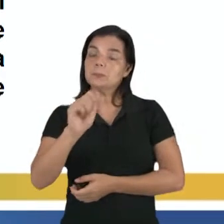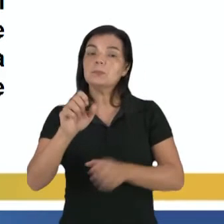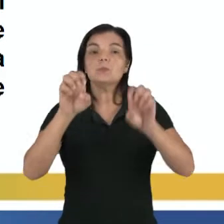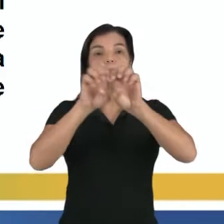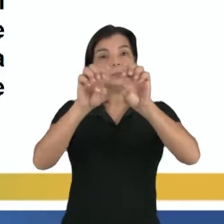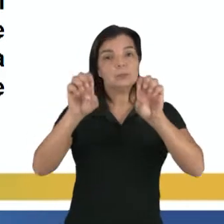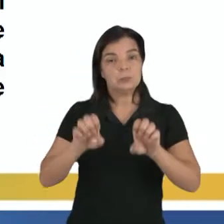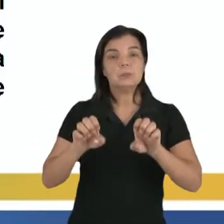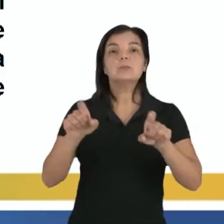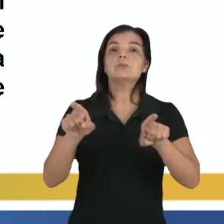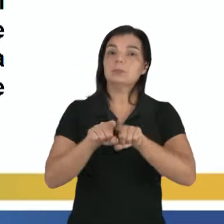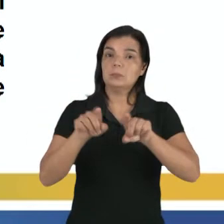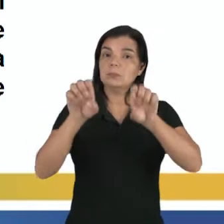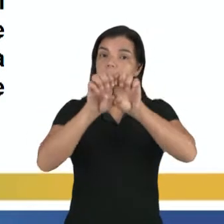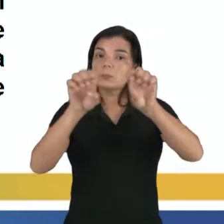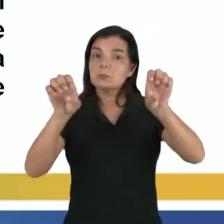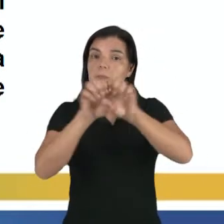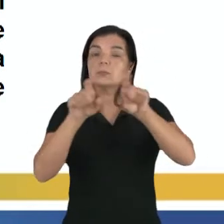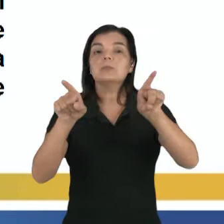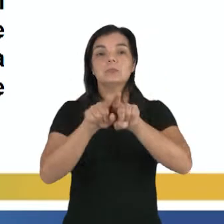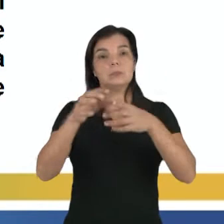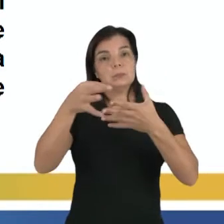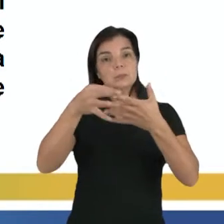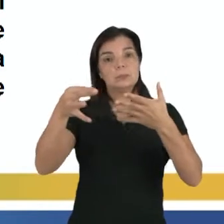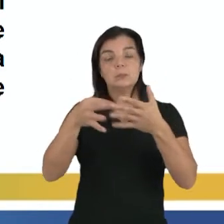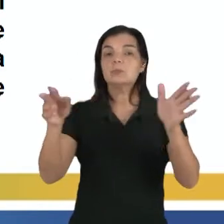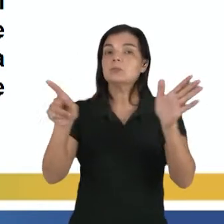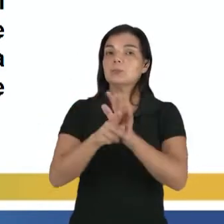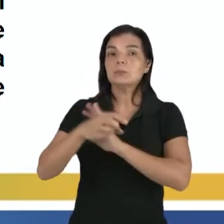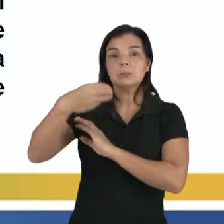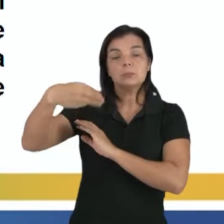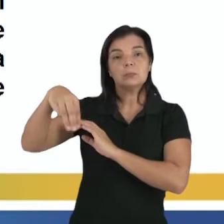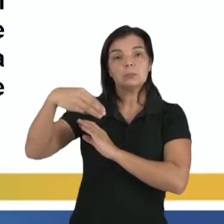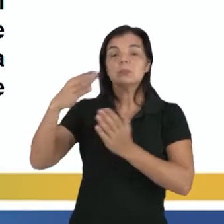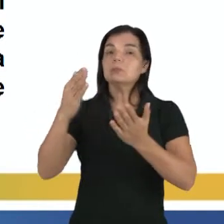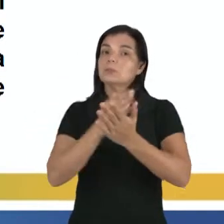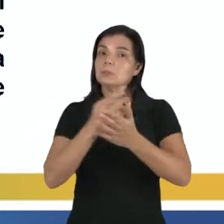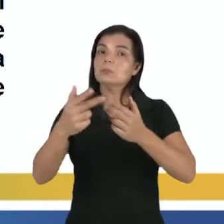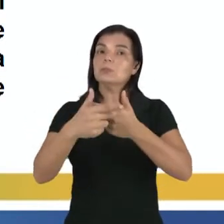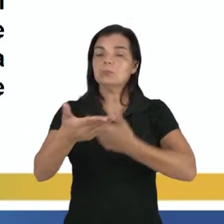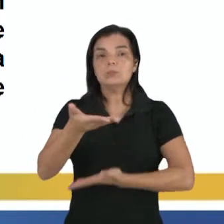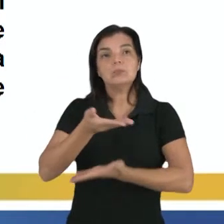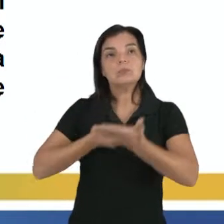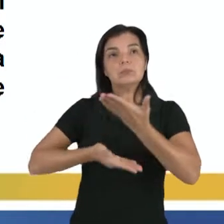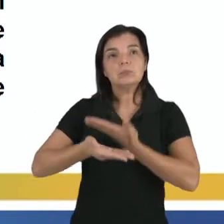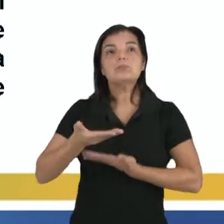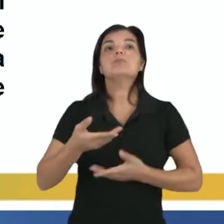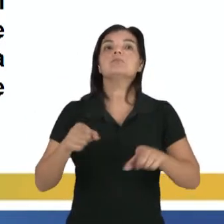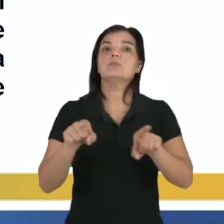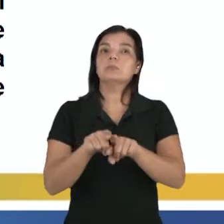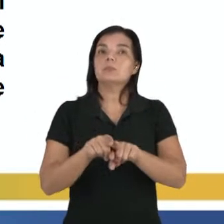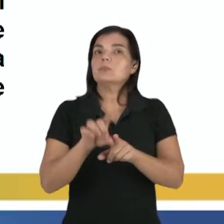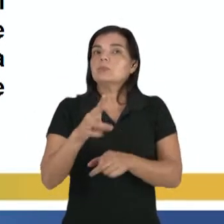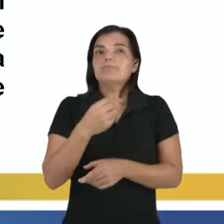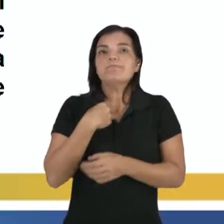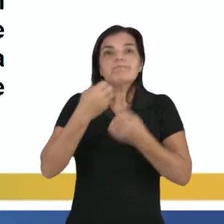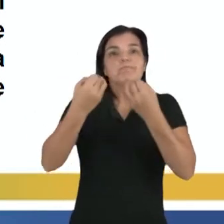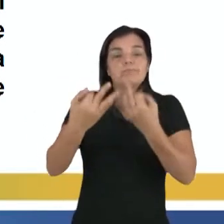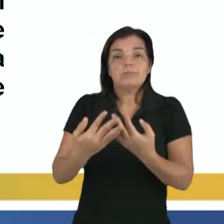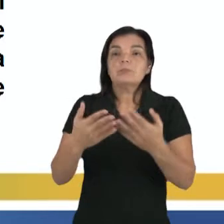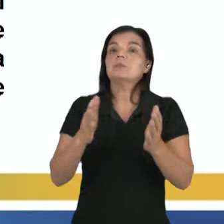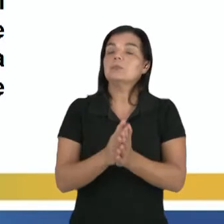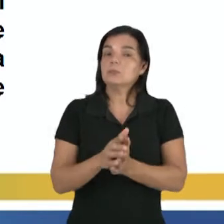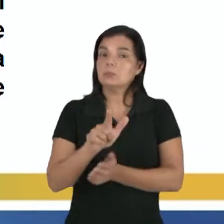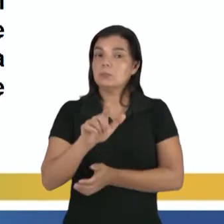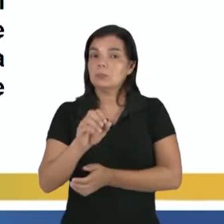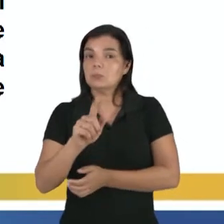formal racional das equações e os demais elementos matemáticos, que, em algum modo, relacionam-se. Não podemos dizer que a lógica